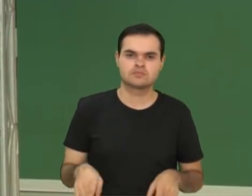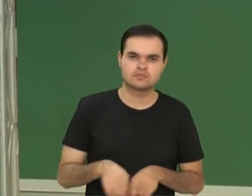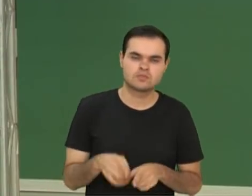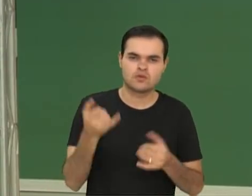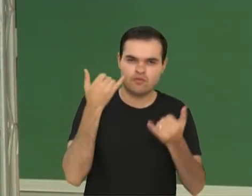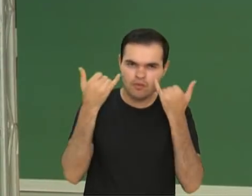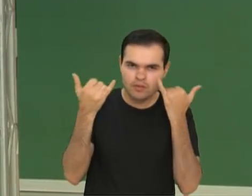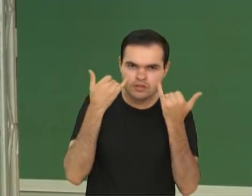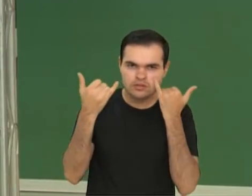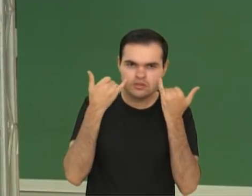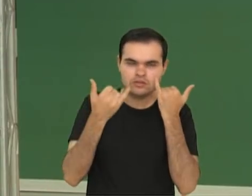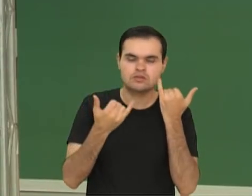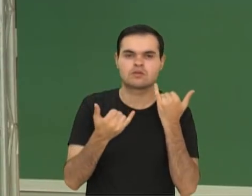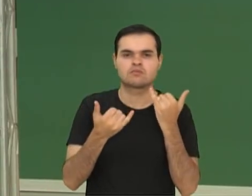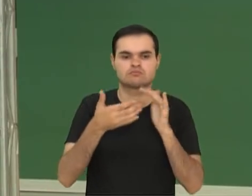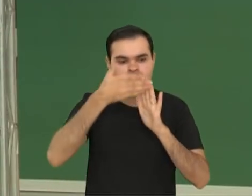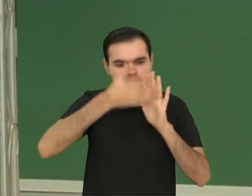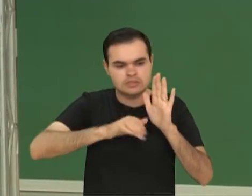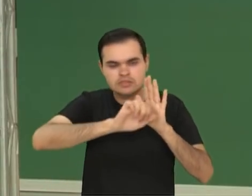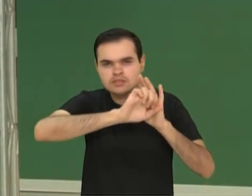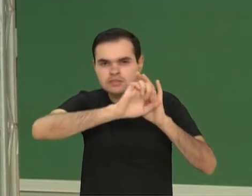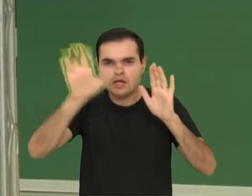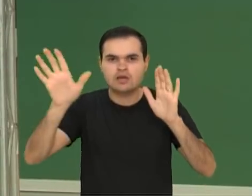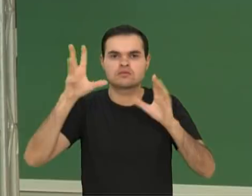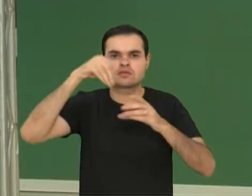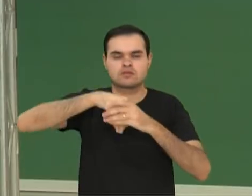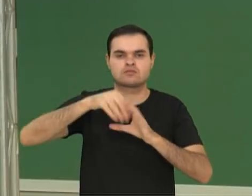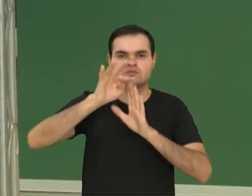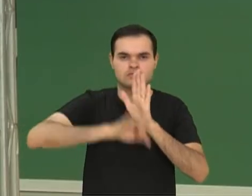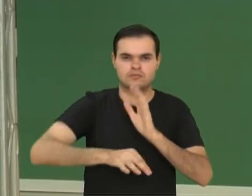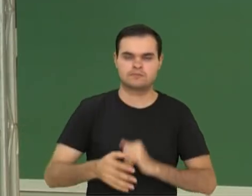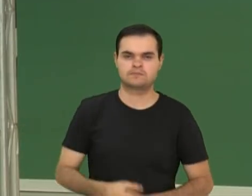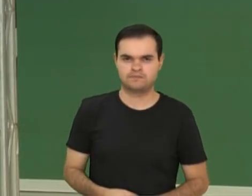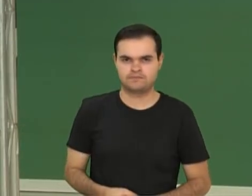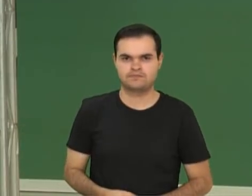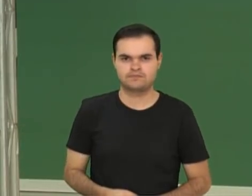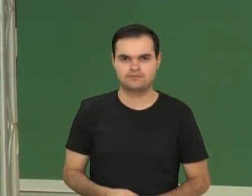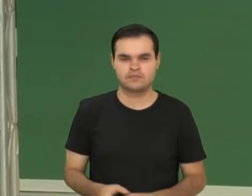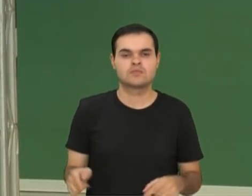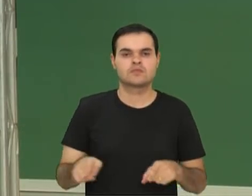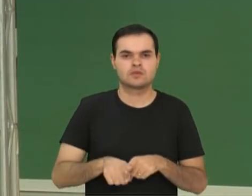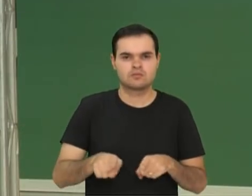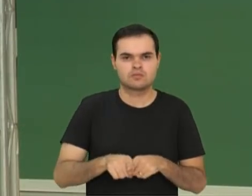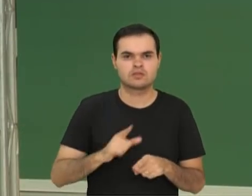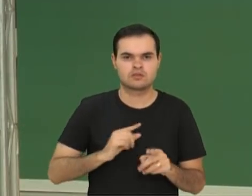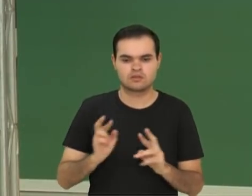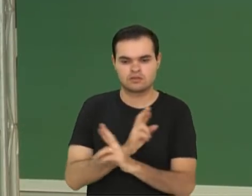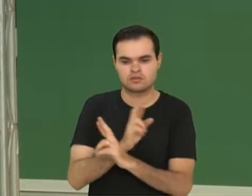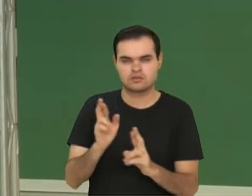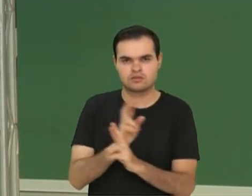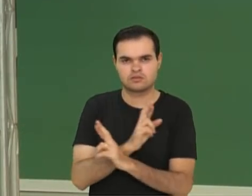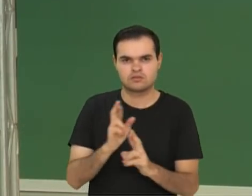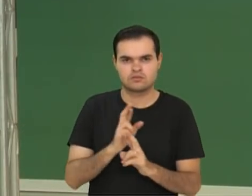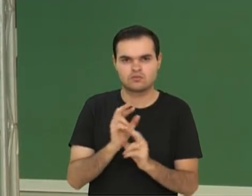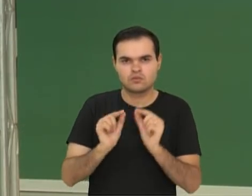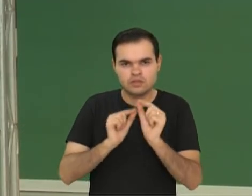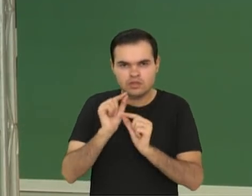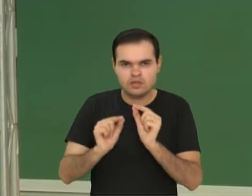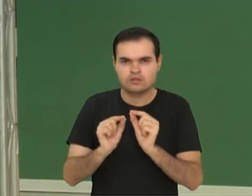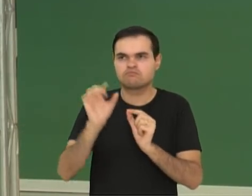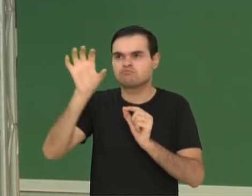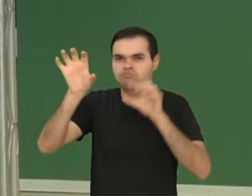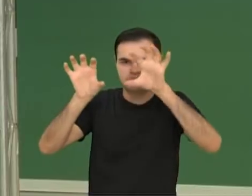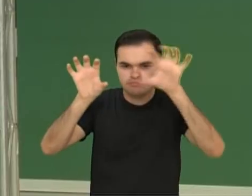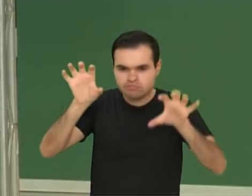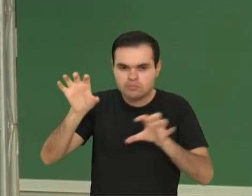informações explícitas, informações que estavam claras lá no texto. Estabelecemos relações entre partes do texto.